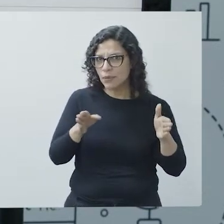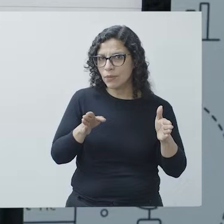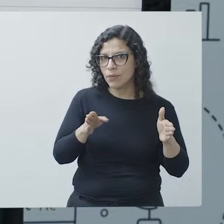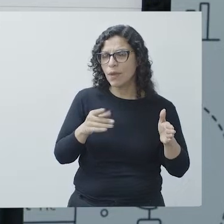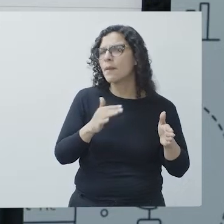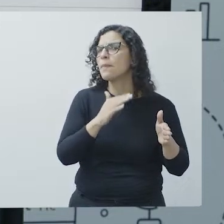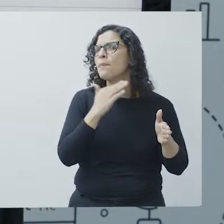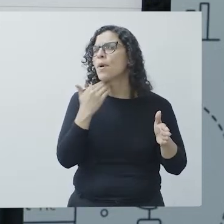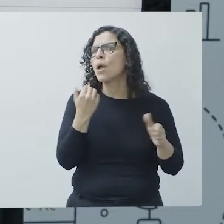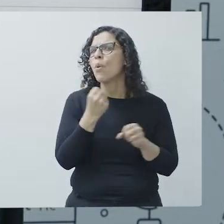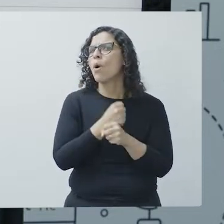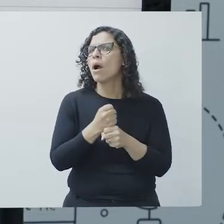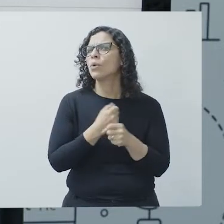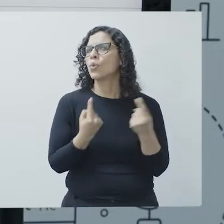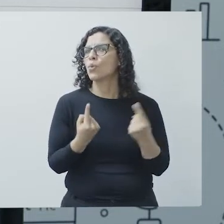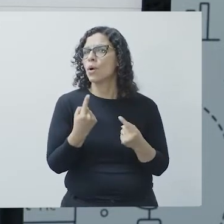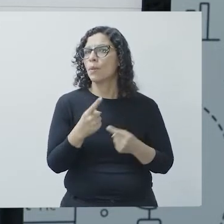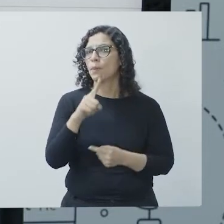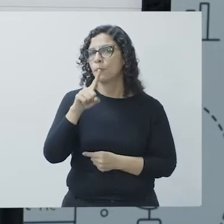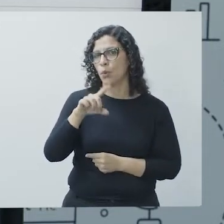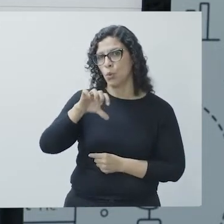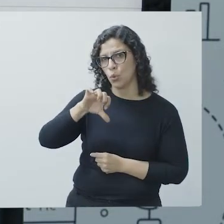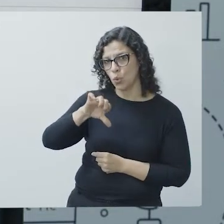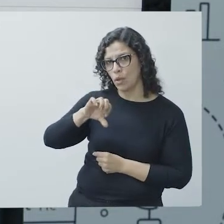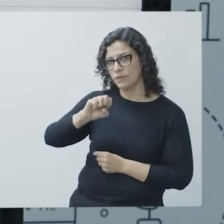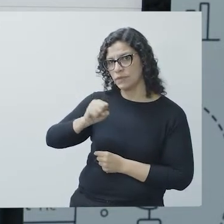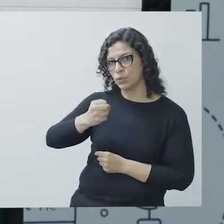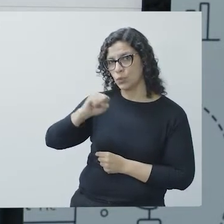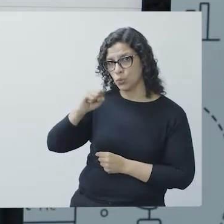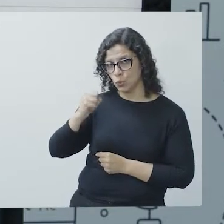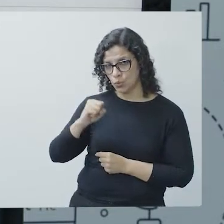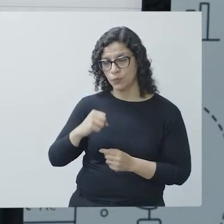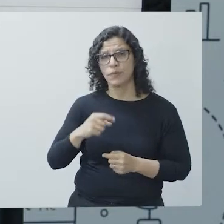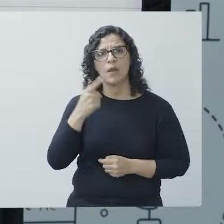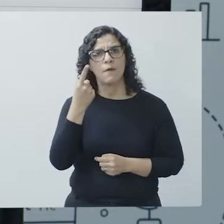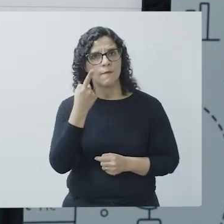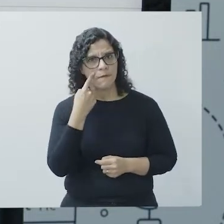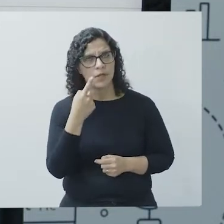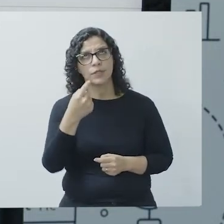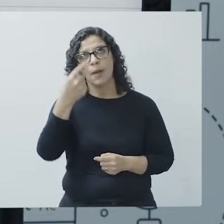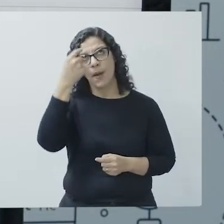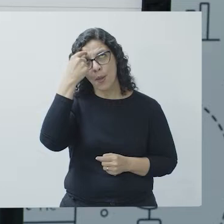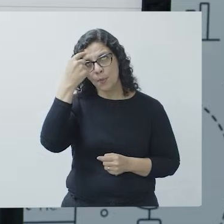que faleceu o nosso Machado de Assis? Em 1908. Então,